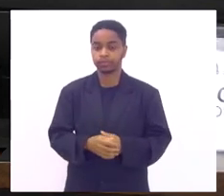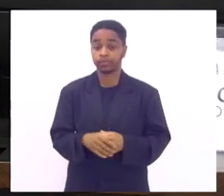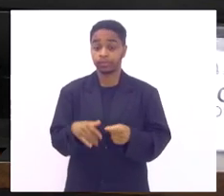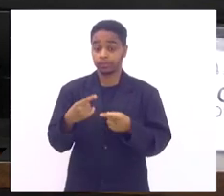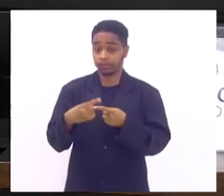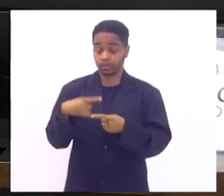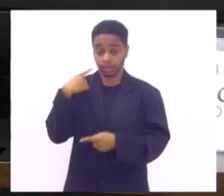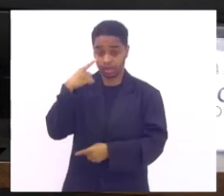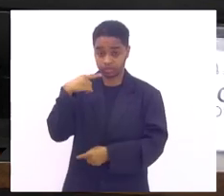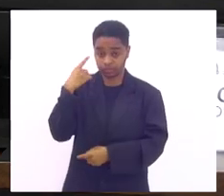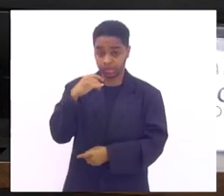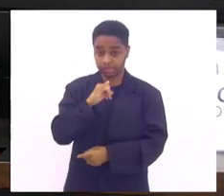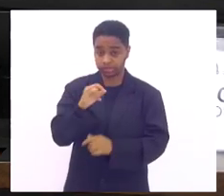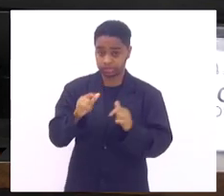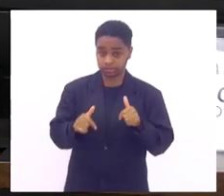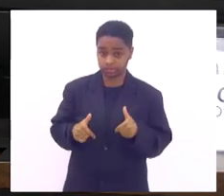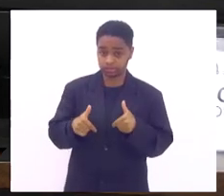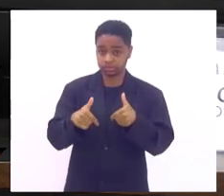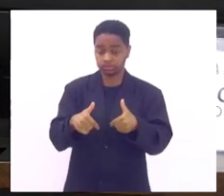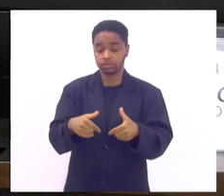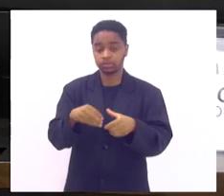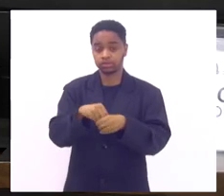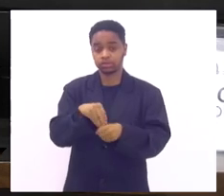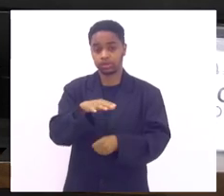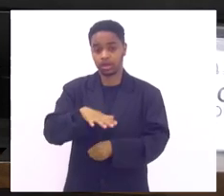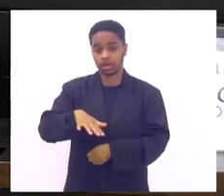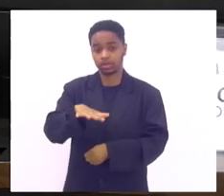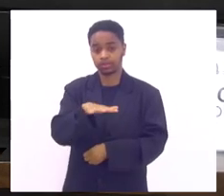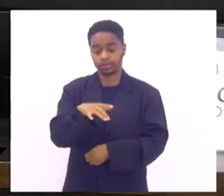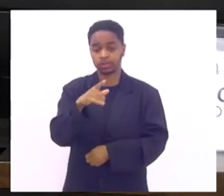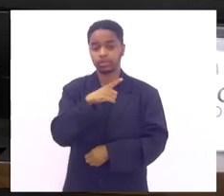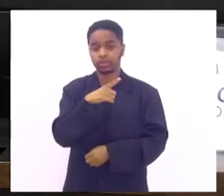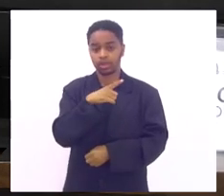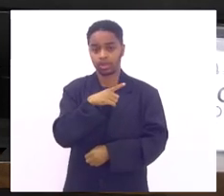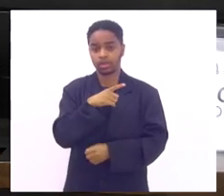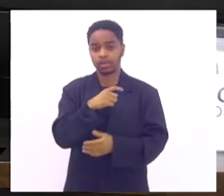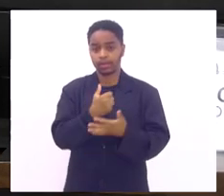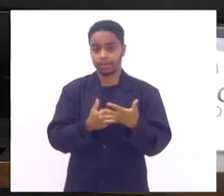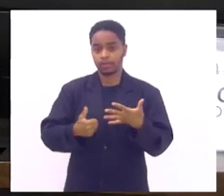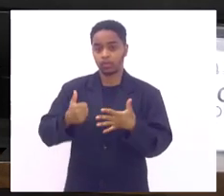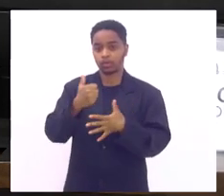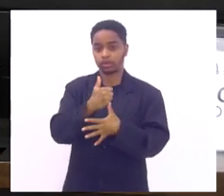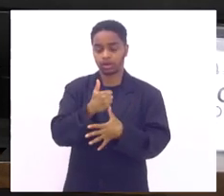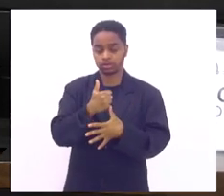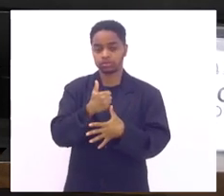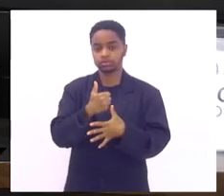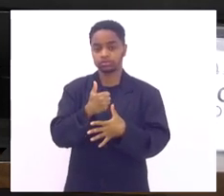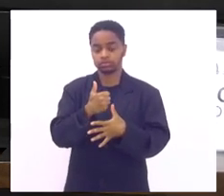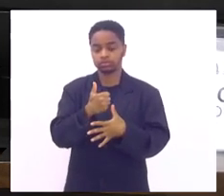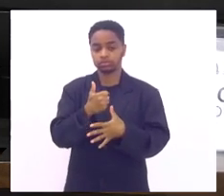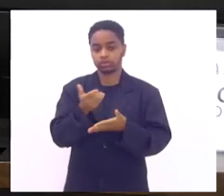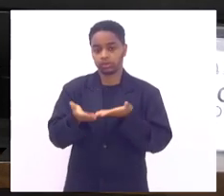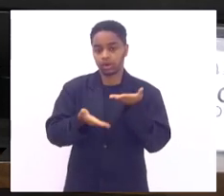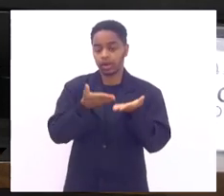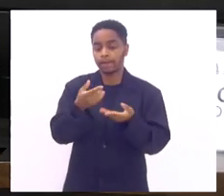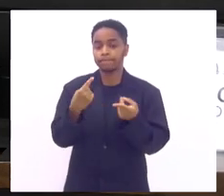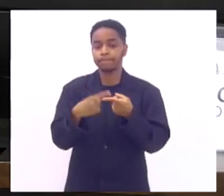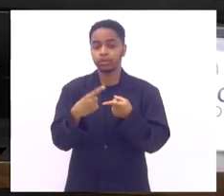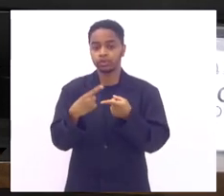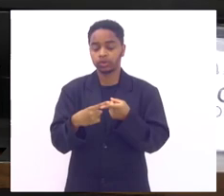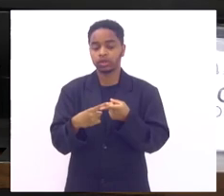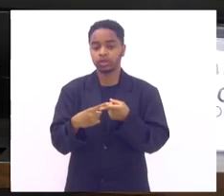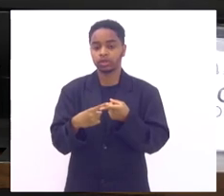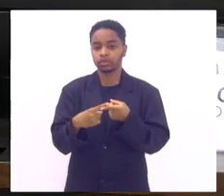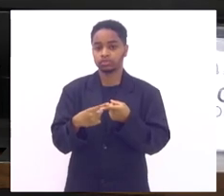quando atua no seu mistério, ele tem prioridade no atendimento, porque o conhecimento que ele